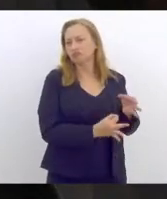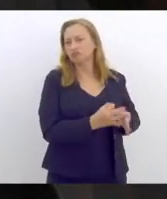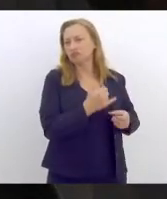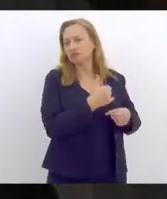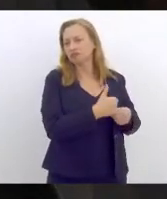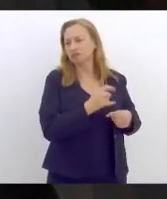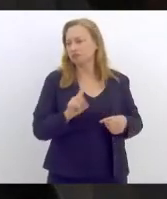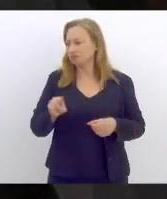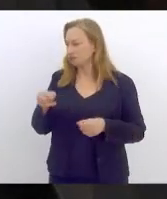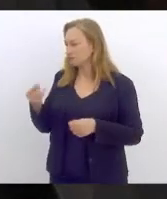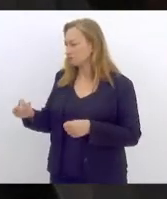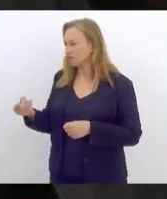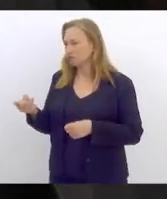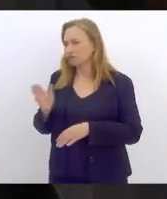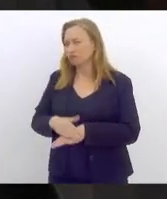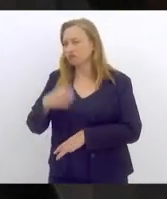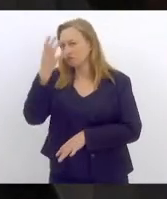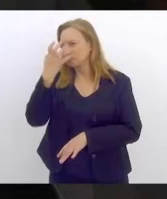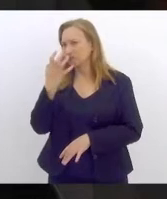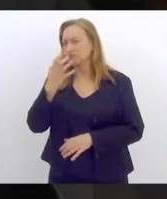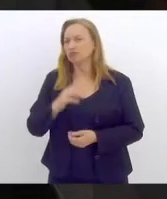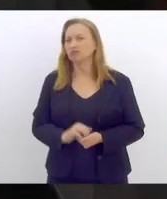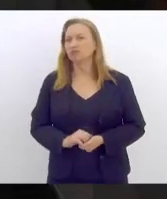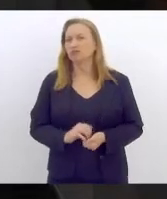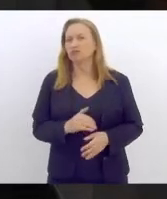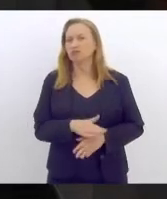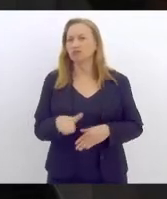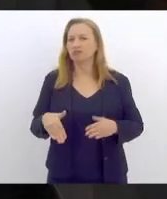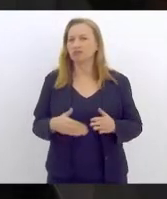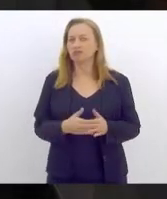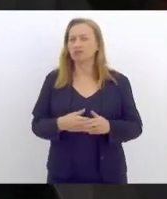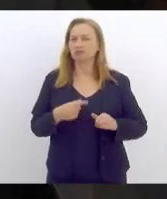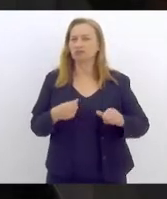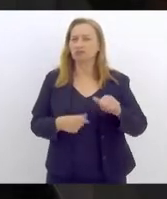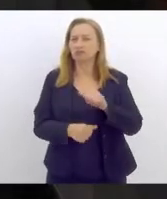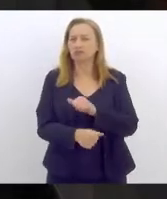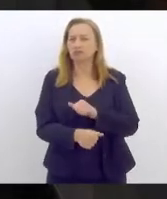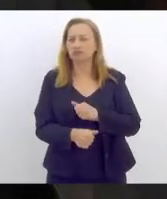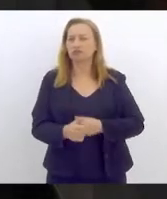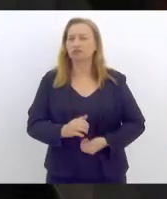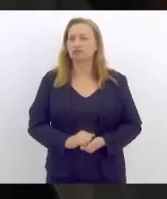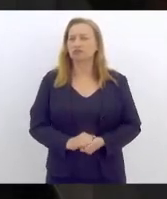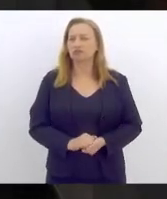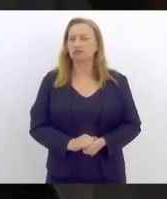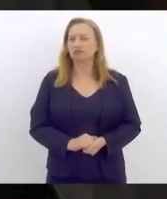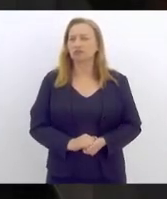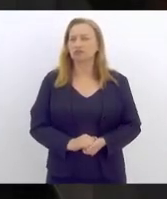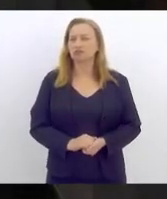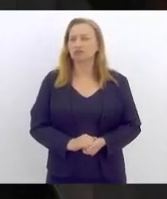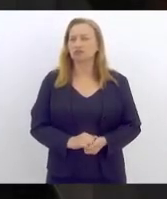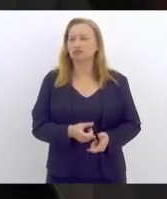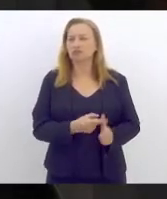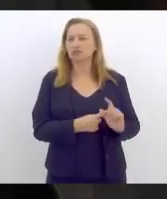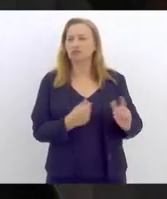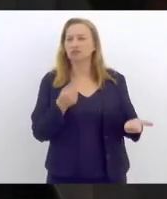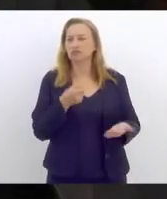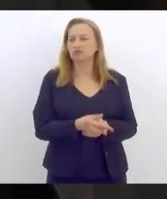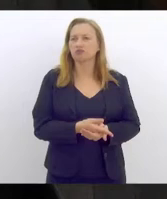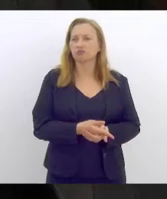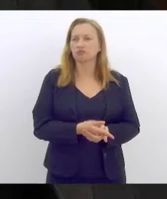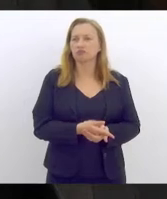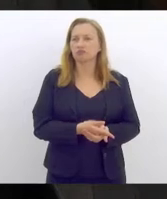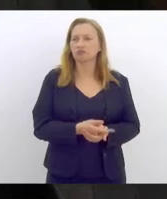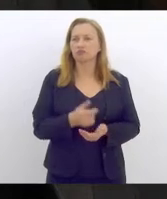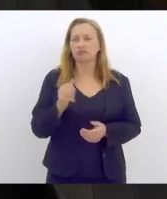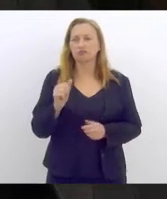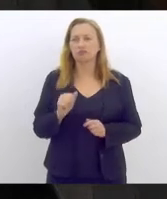de outro que é mais grave todos a financiar os dividendos que os acionistas